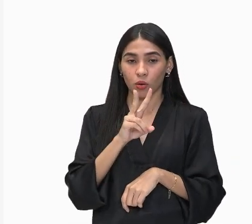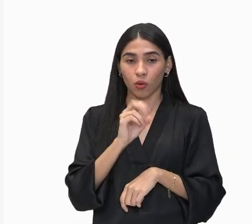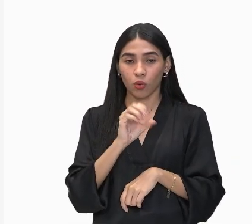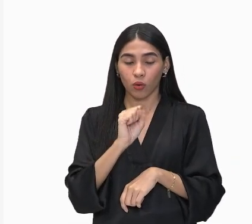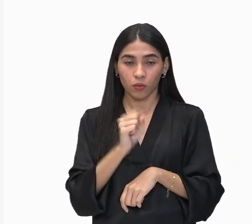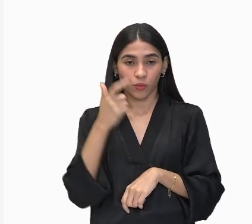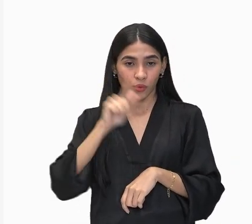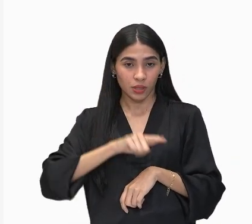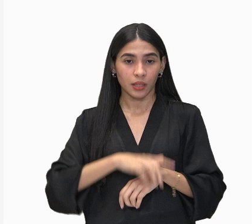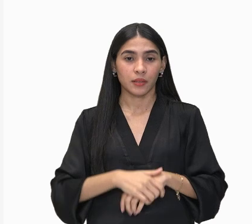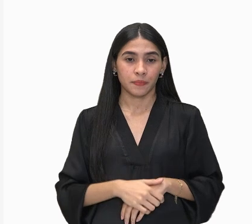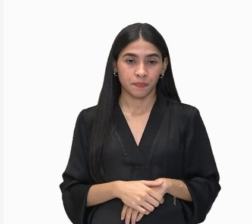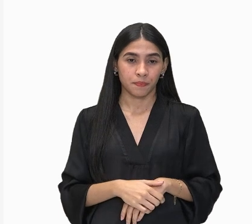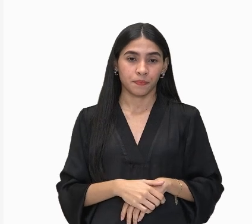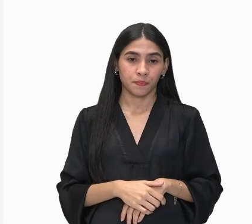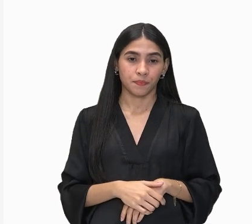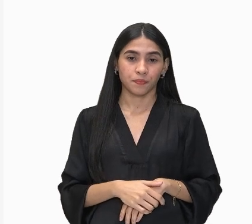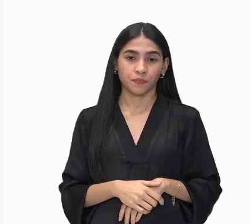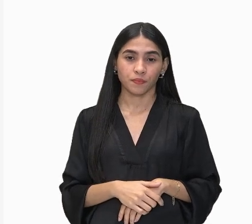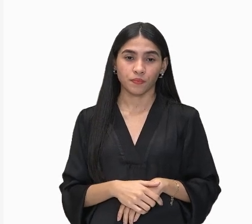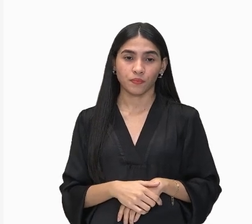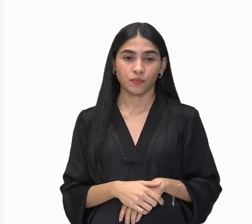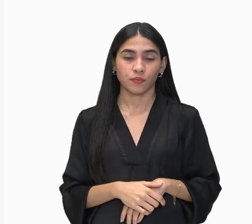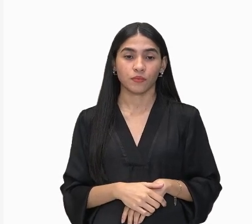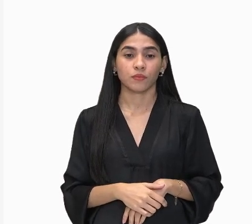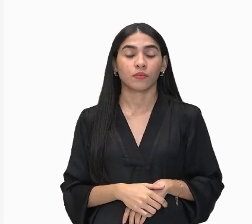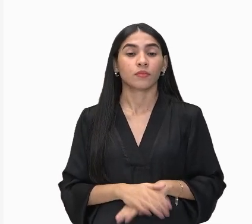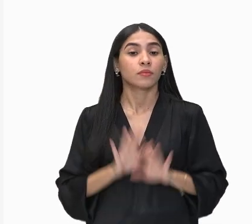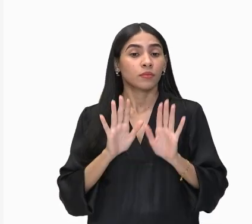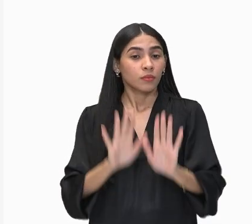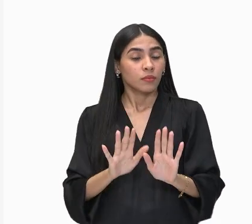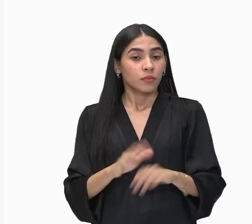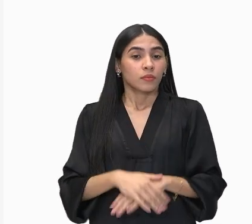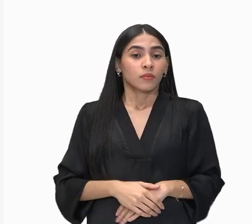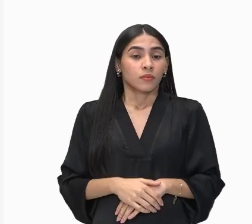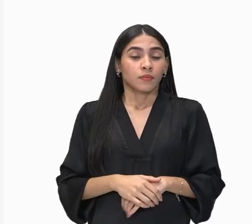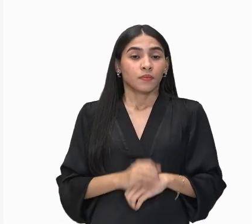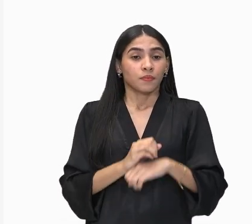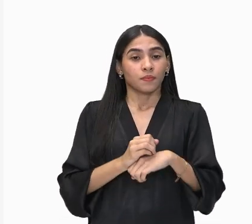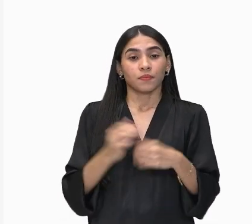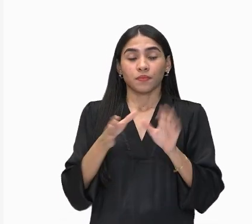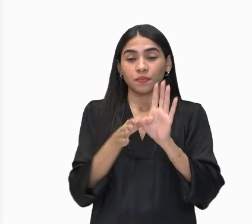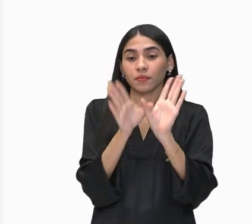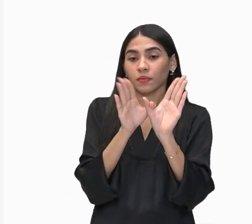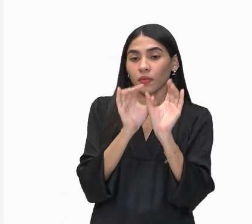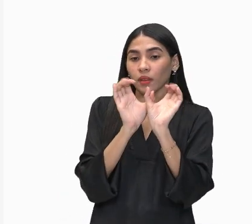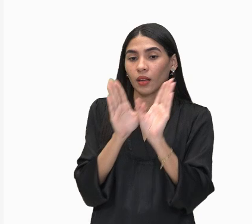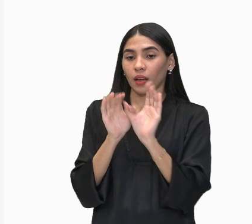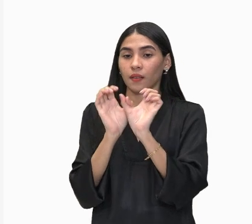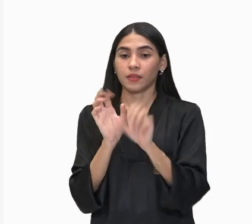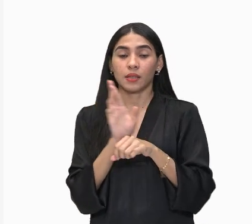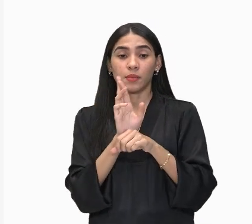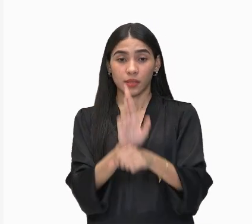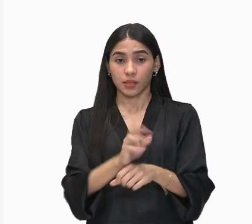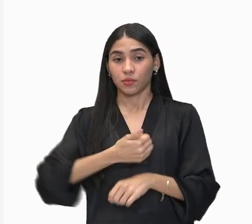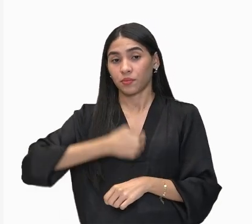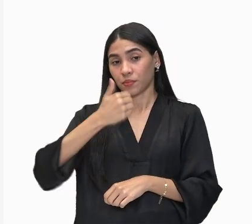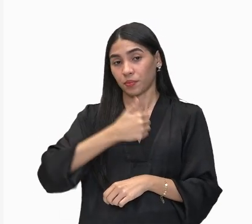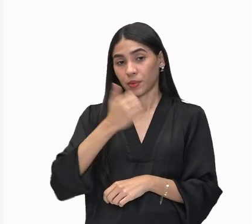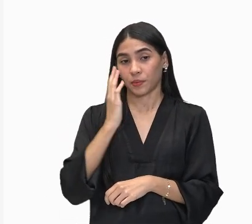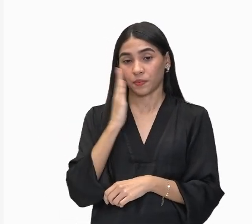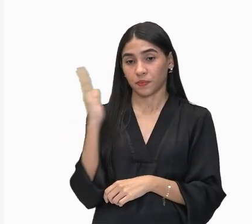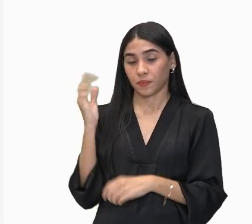vida, a postura de ovos, tá? Mas as aves, elas estão representando nesse primeiro momento aí